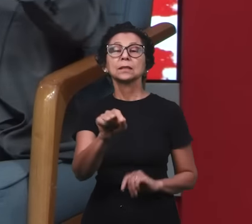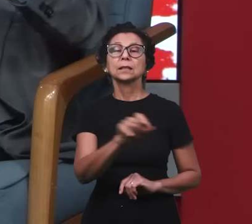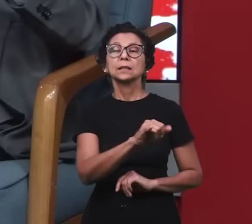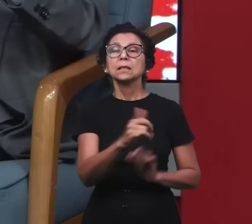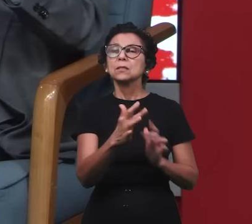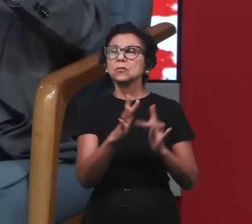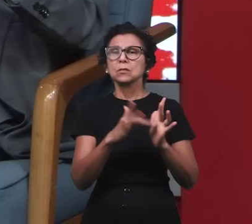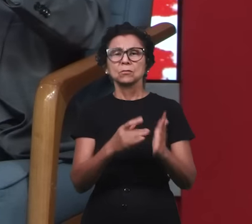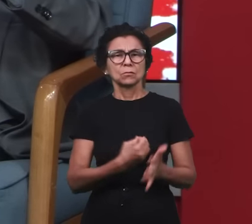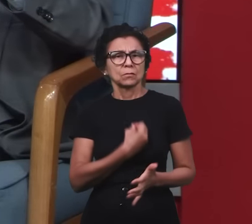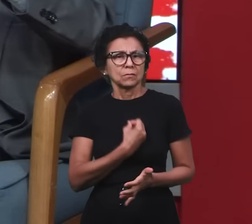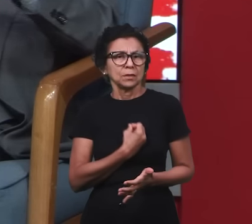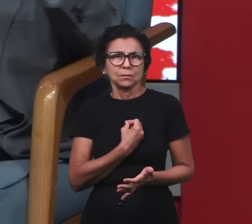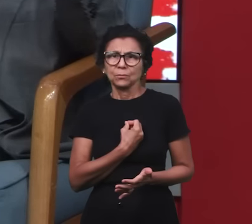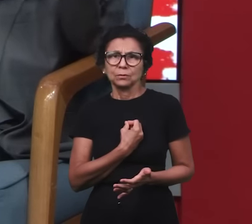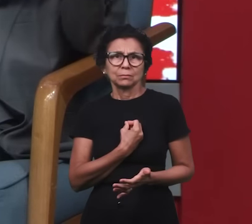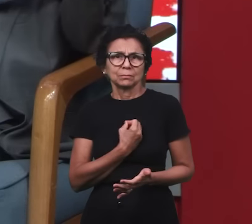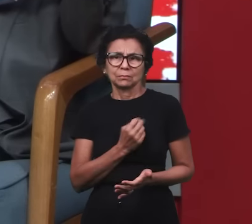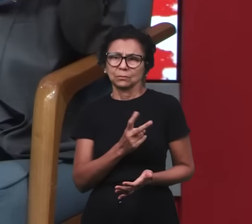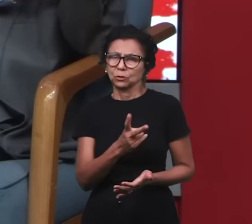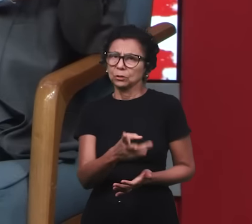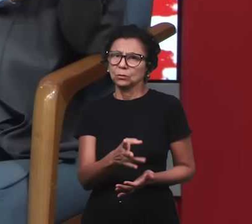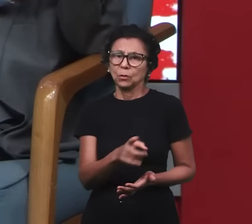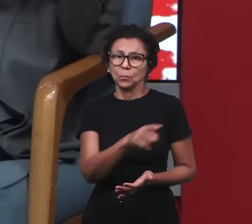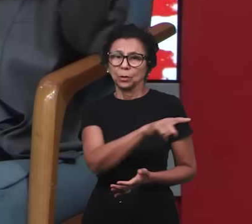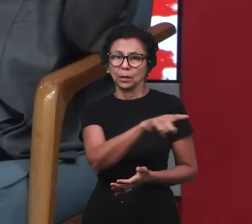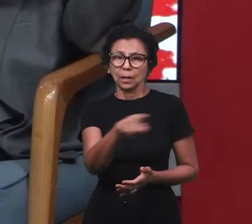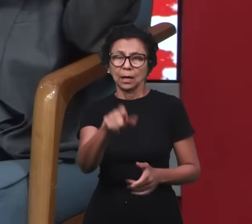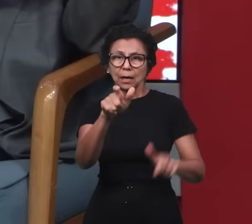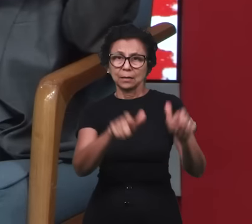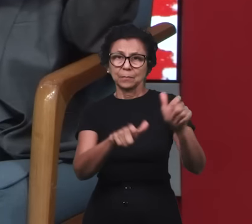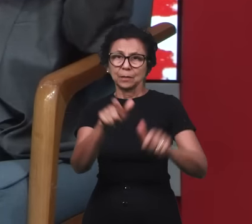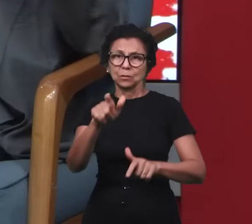a notícia que eles tinham é que Jesus tinha morrido